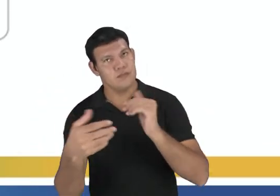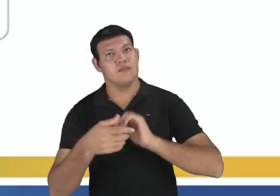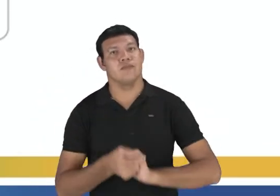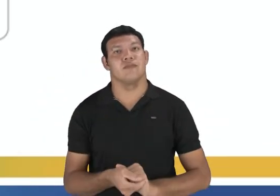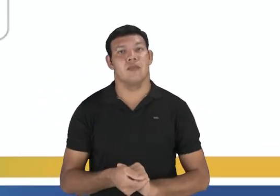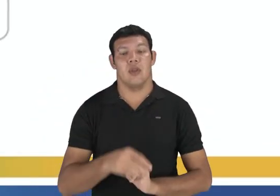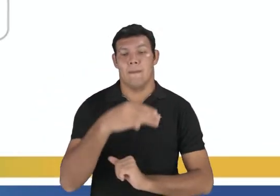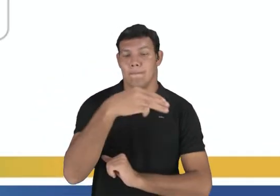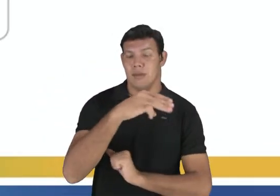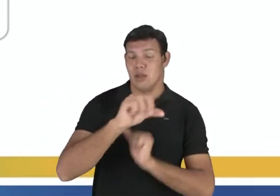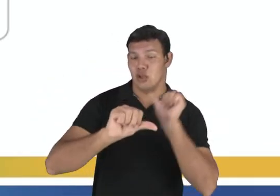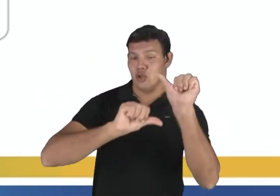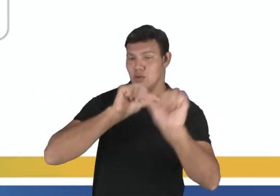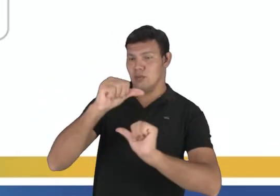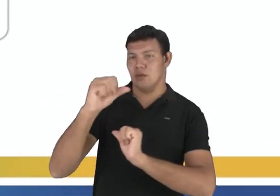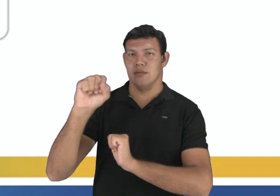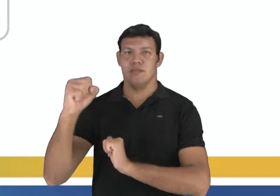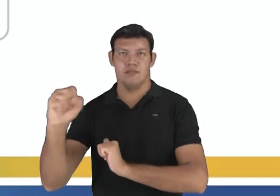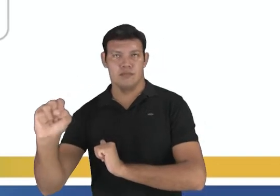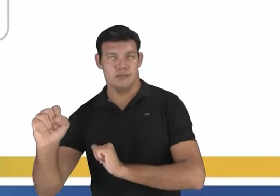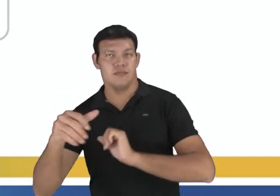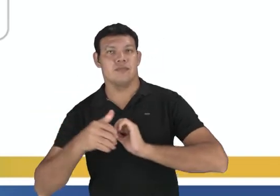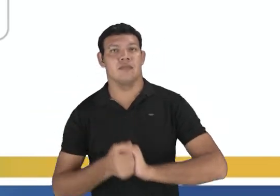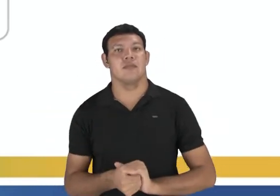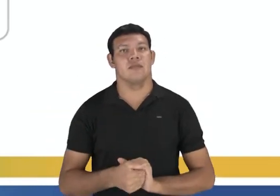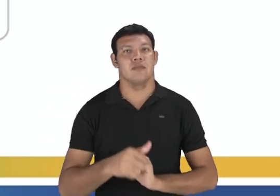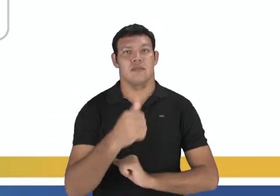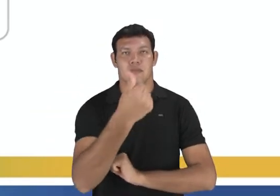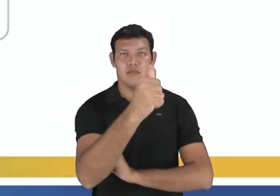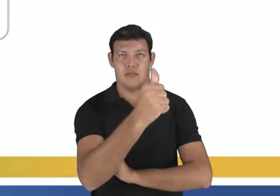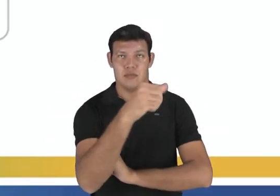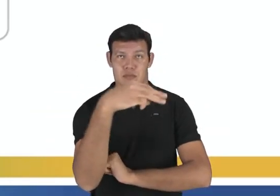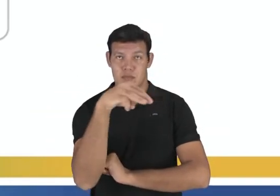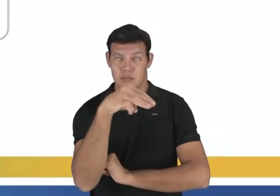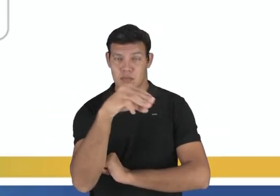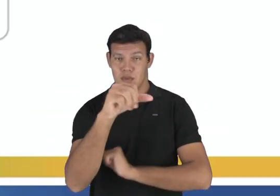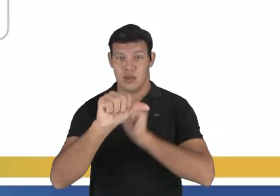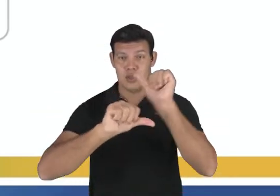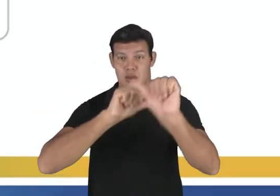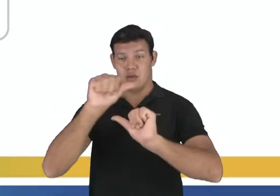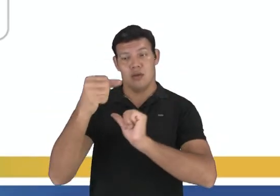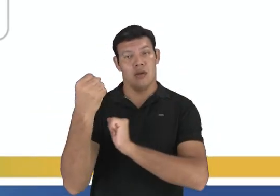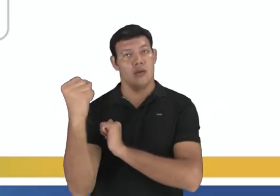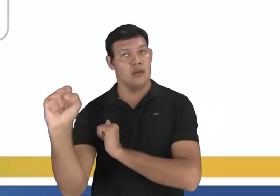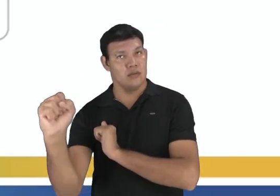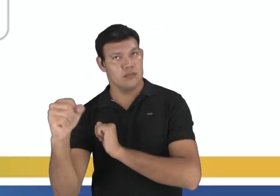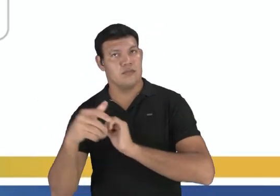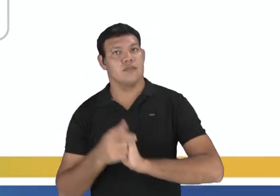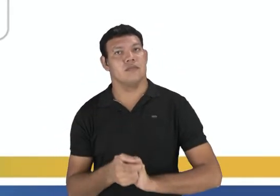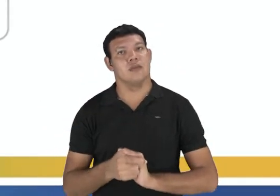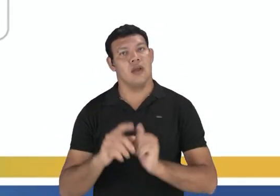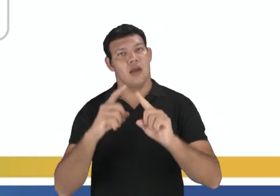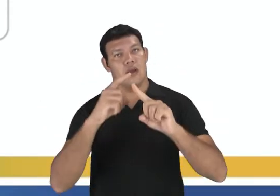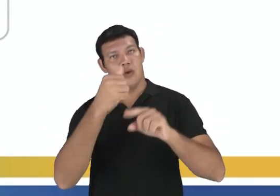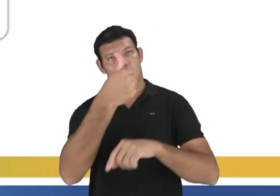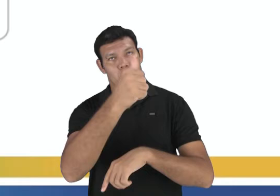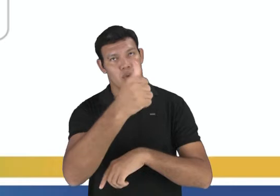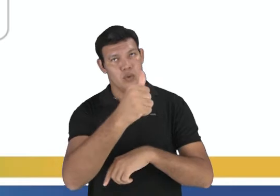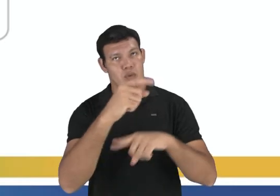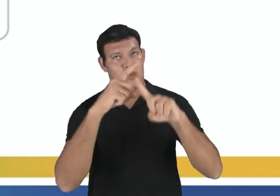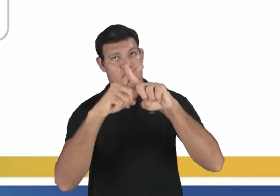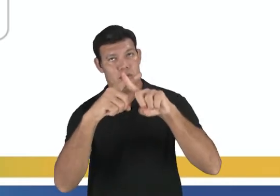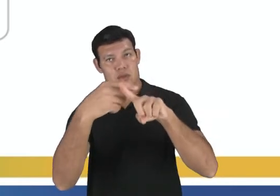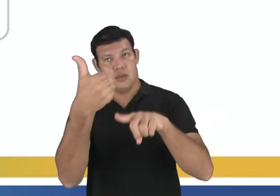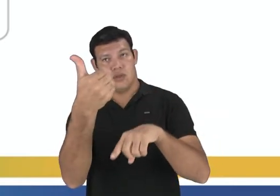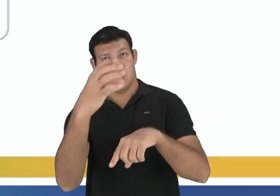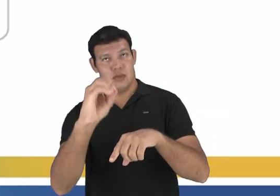de minuto para segundo. Eu tenho, por exemplo, aí 11 minutos e vou transformar para segundo. Então, vou multiplicar por